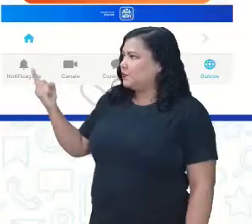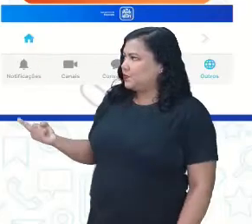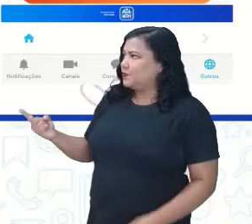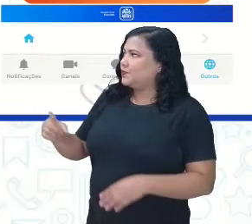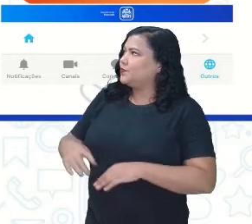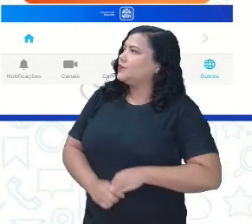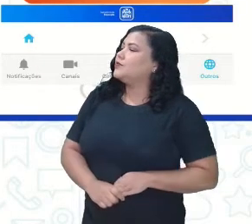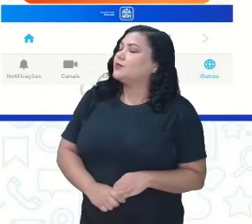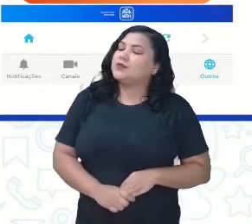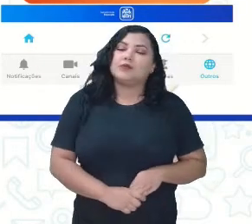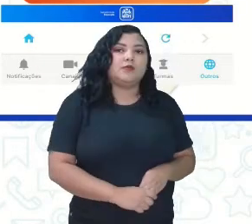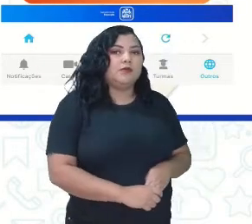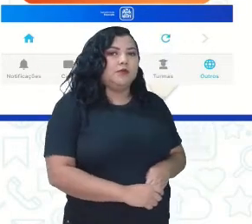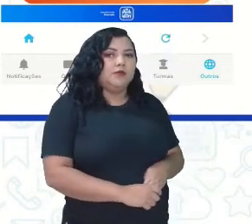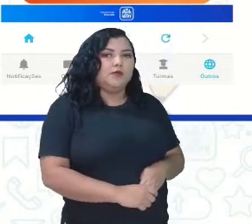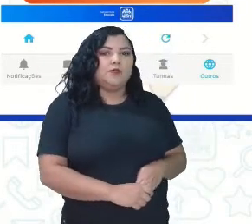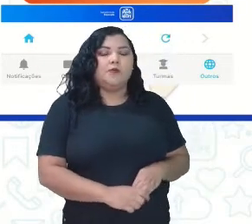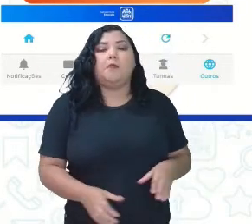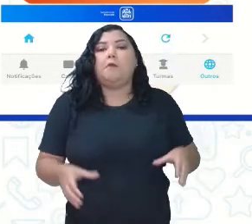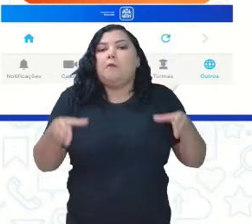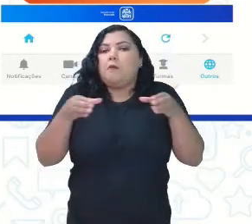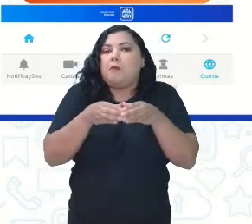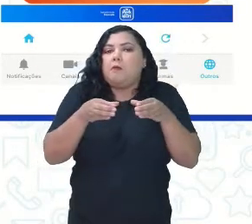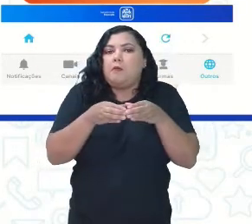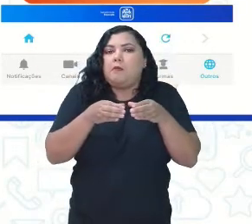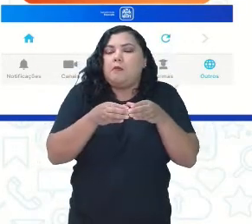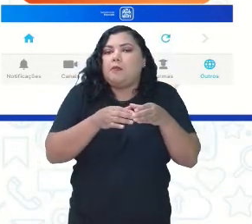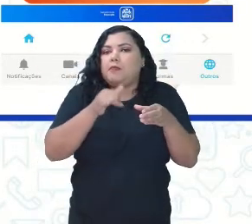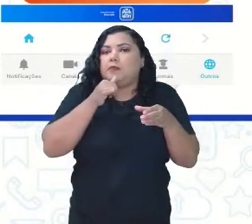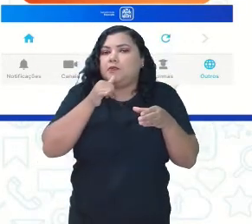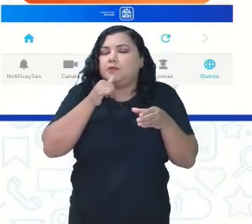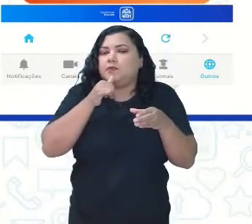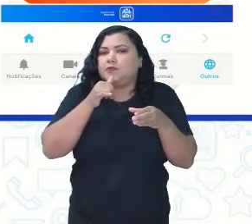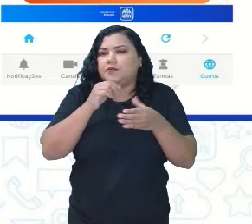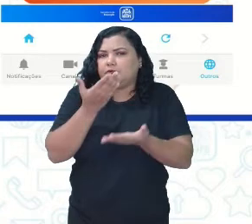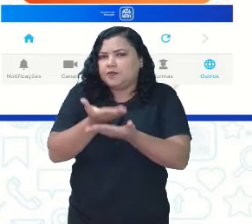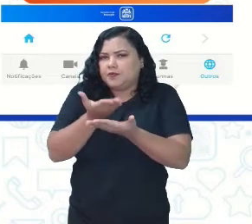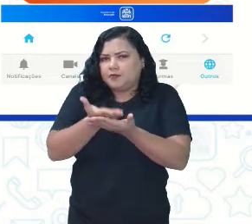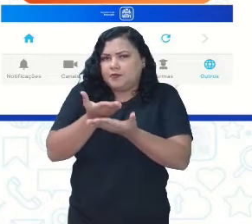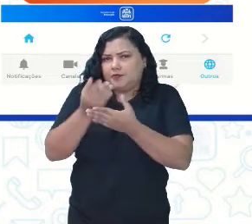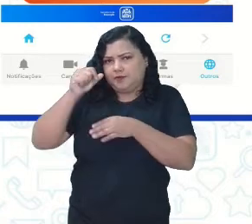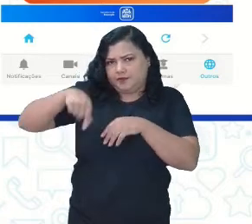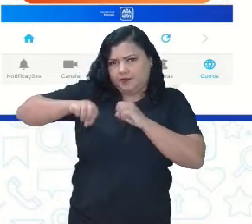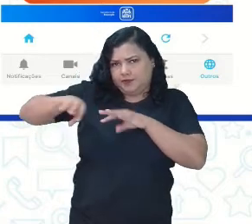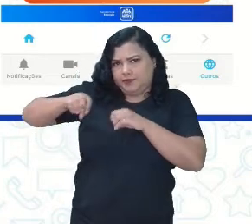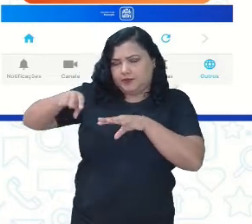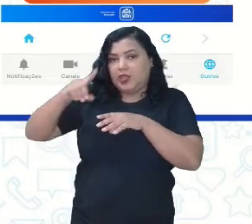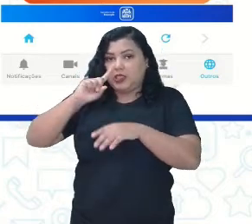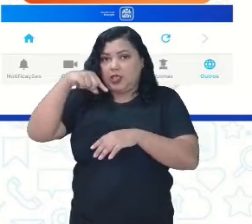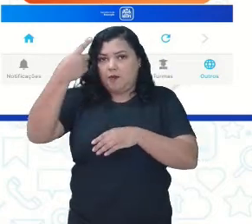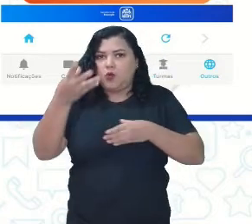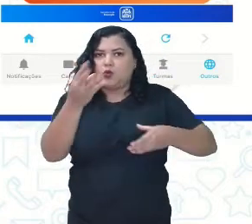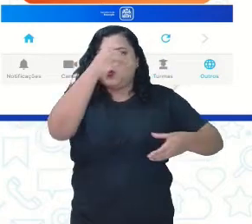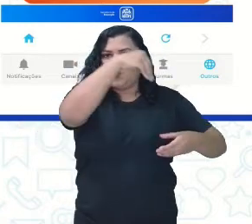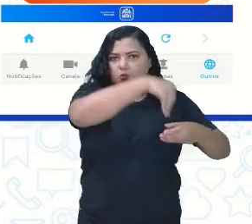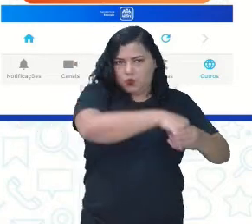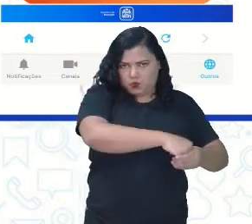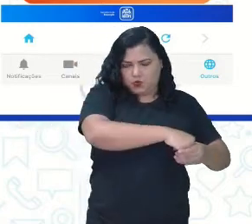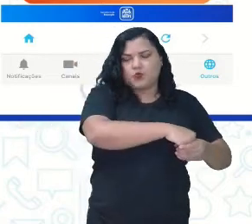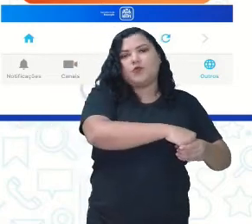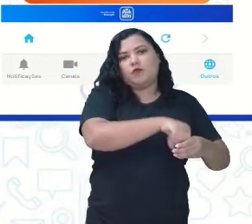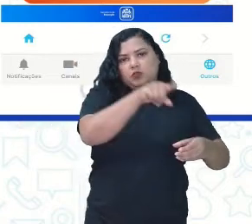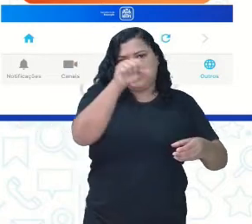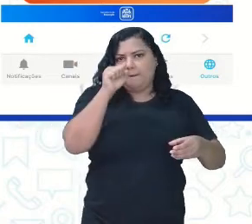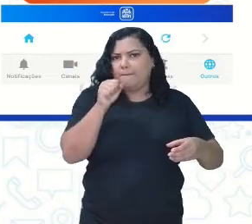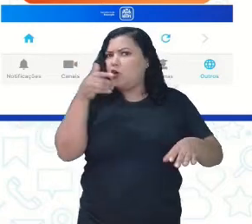repositório para onde todas as aulas que são ministradas, elas vão depois e ficam lá no